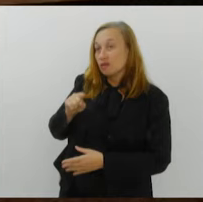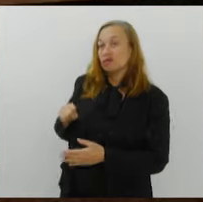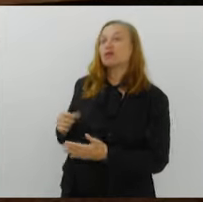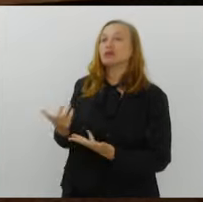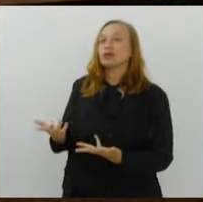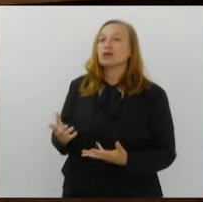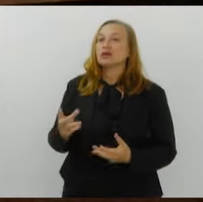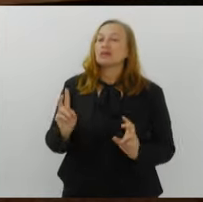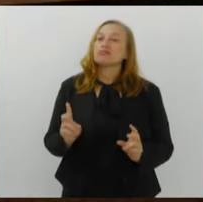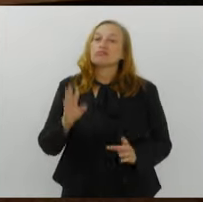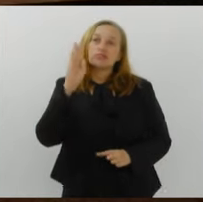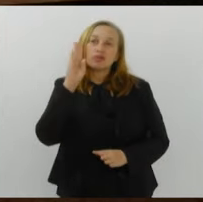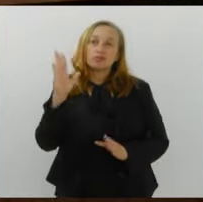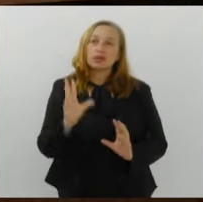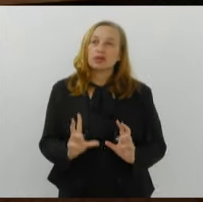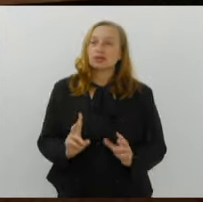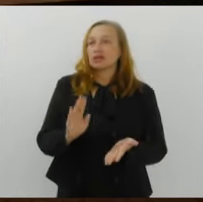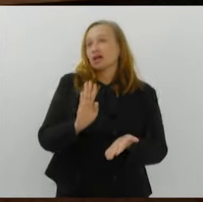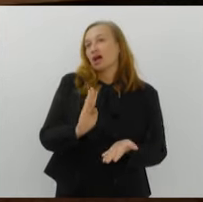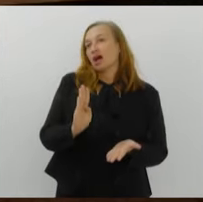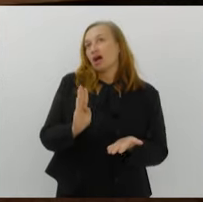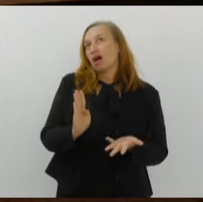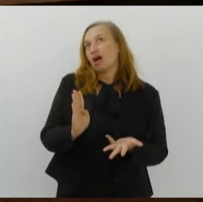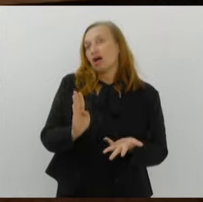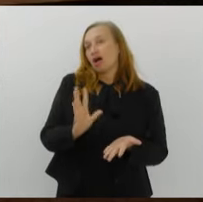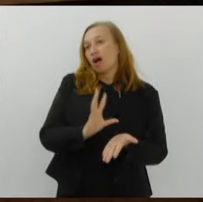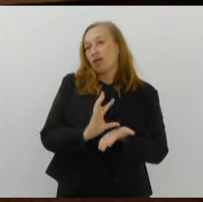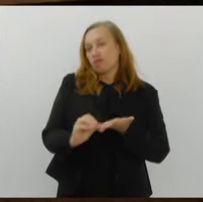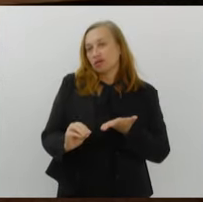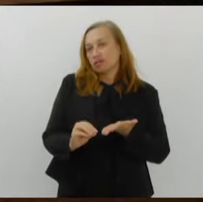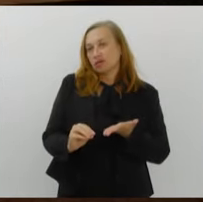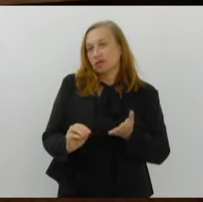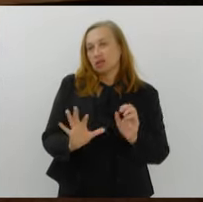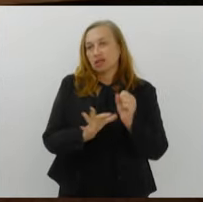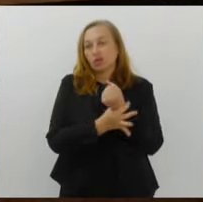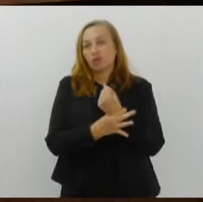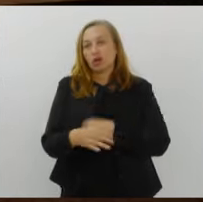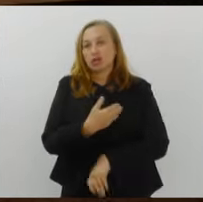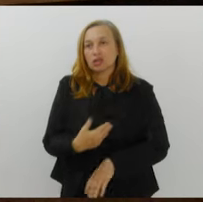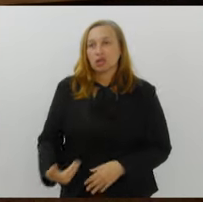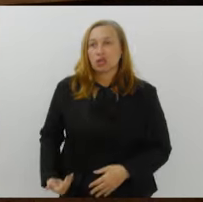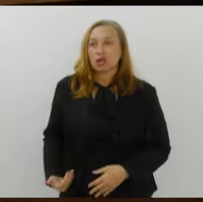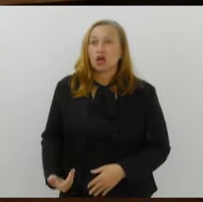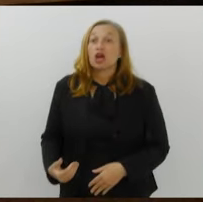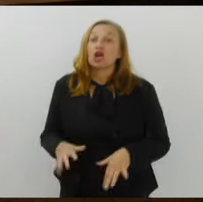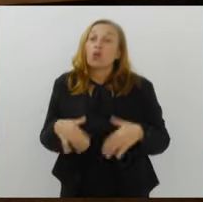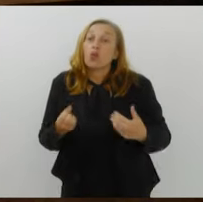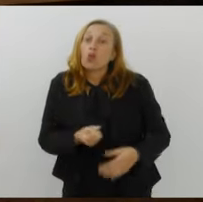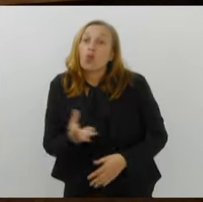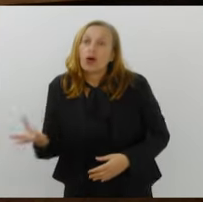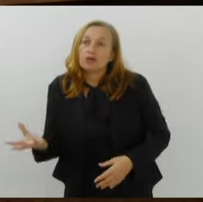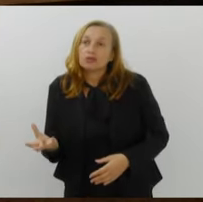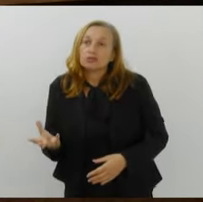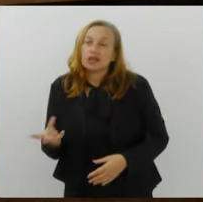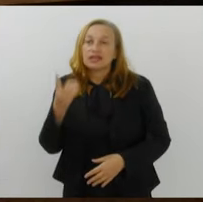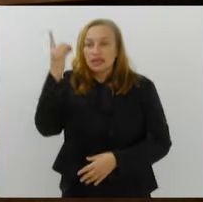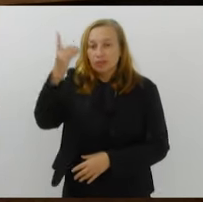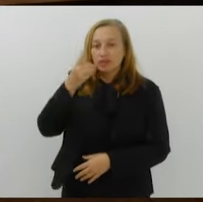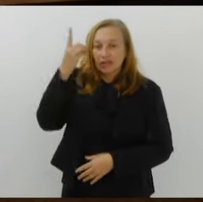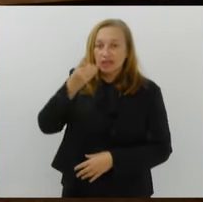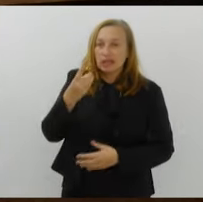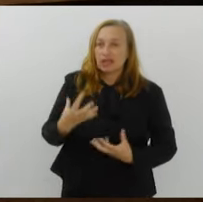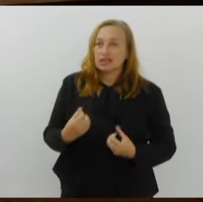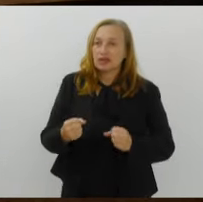da segurança pública. Quanto às ameaças que deputados vêm recebendo, eu desafio algum parlamentar dessa